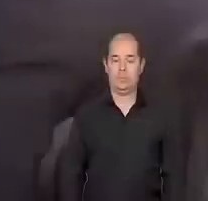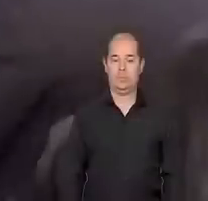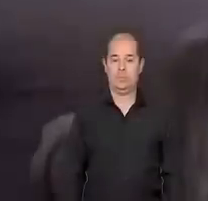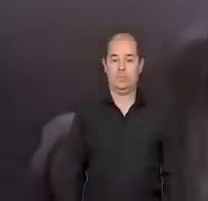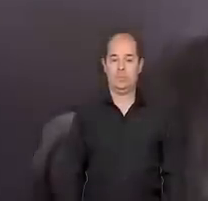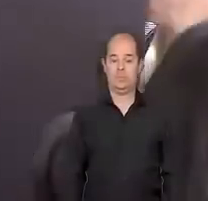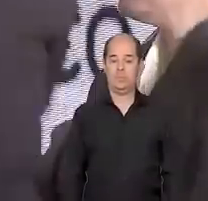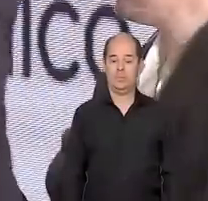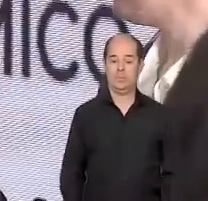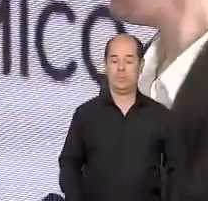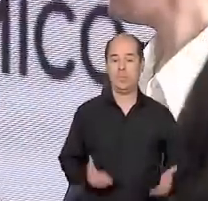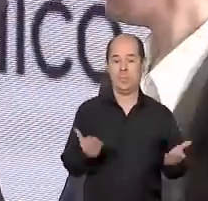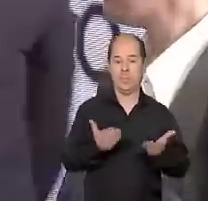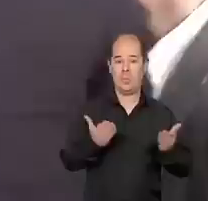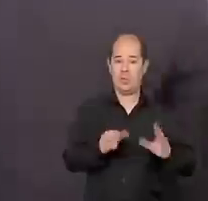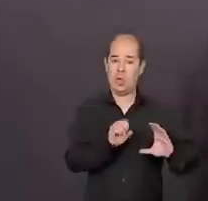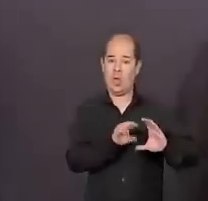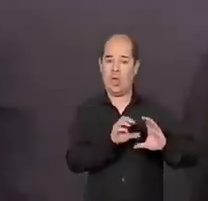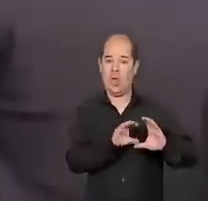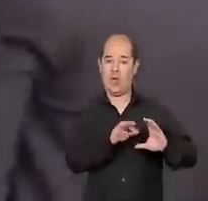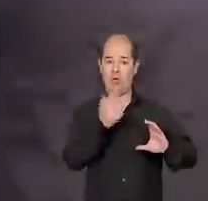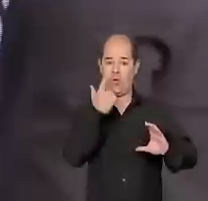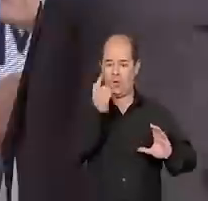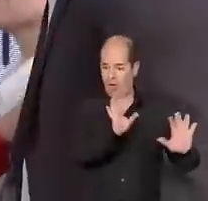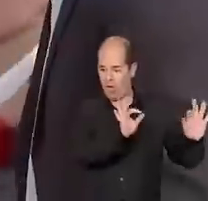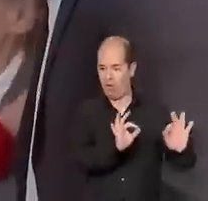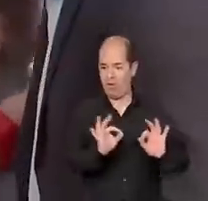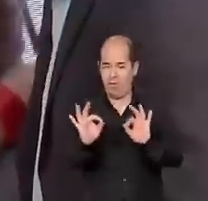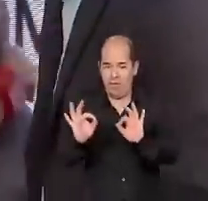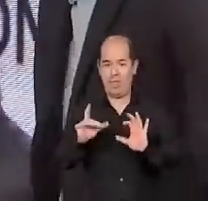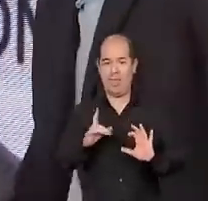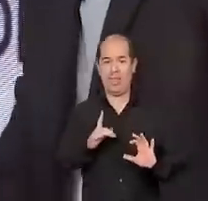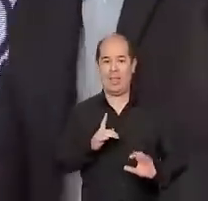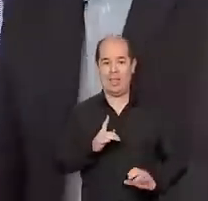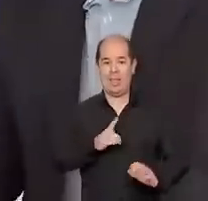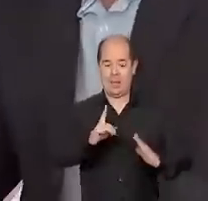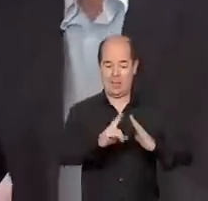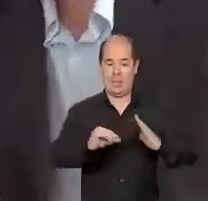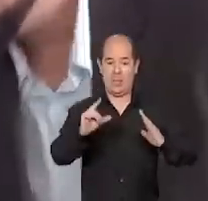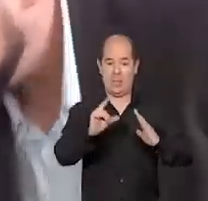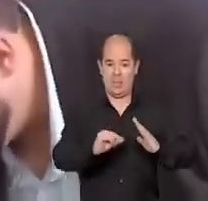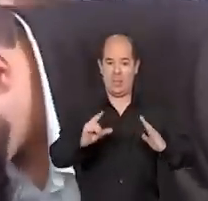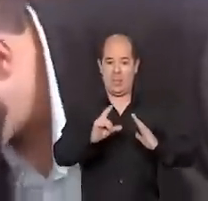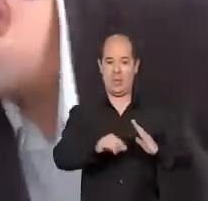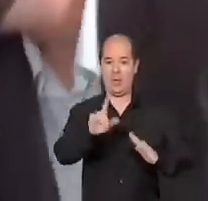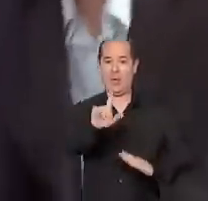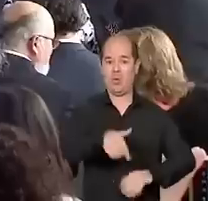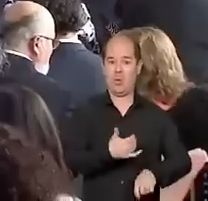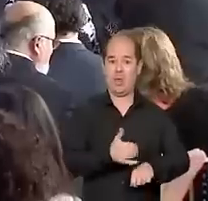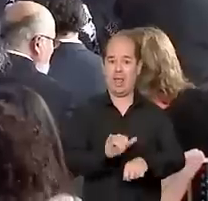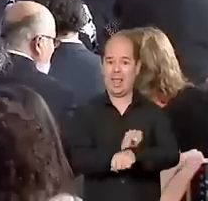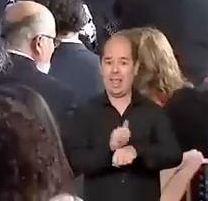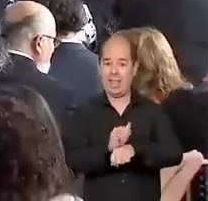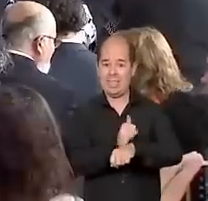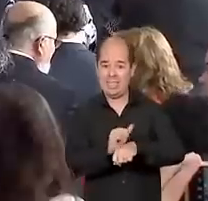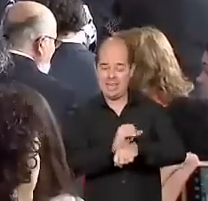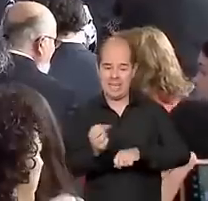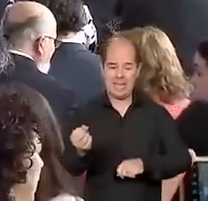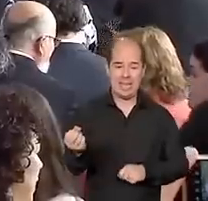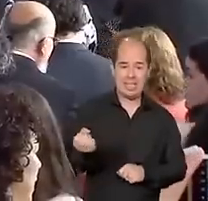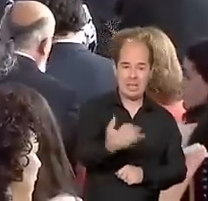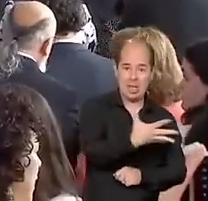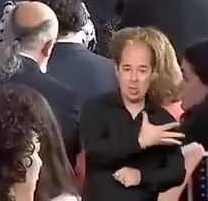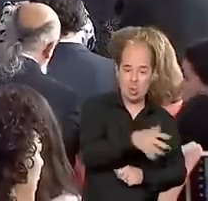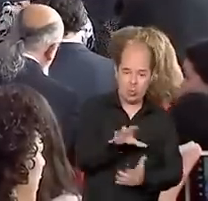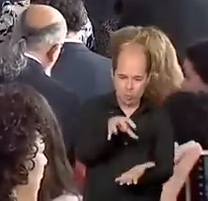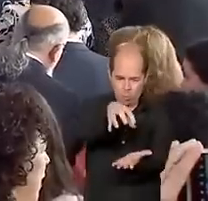Você acompanha imagens ao vivo do Palácio do Planalto. Este é o lançamento da Estratégia Nacional para o